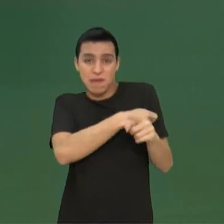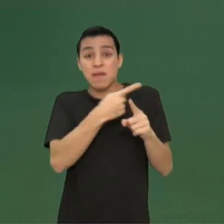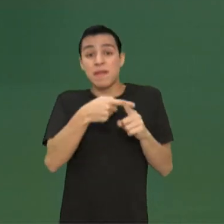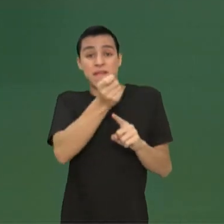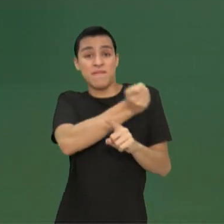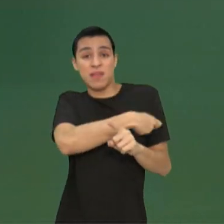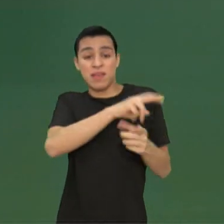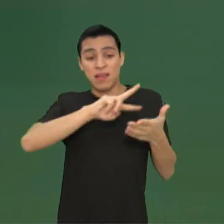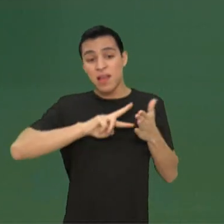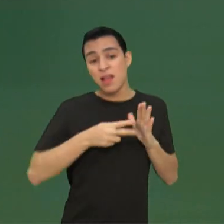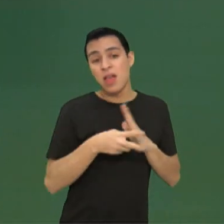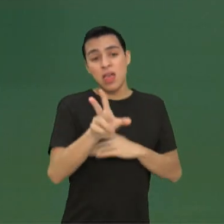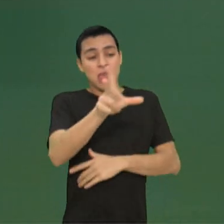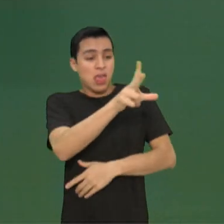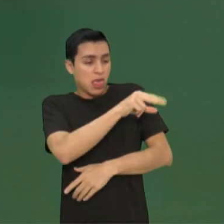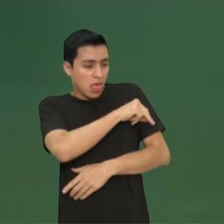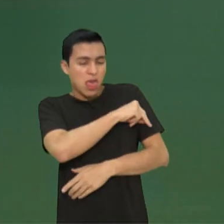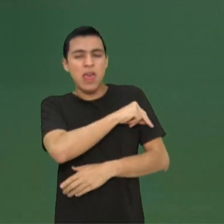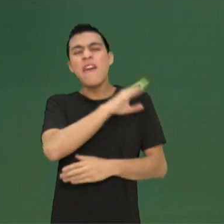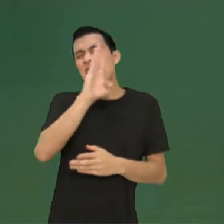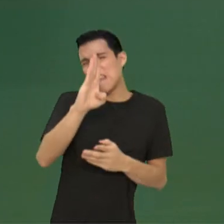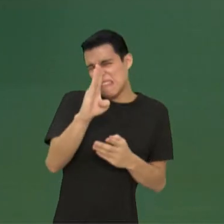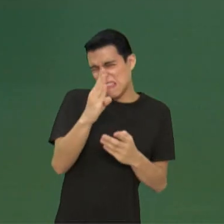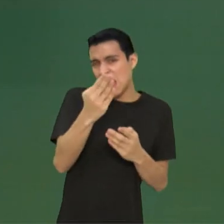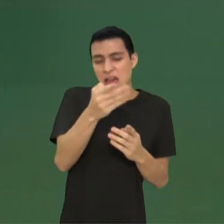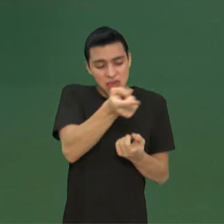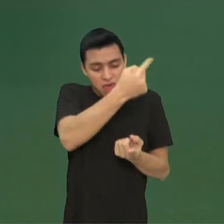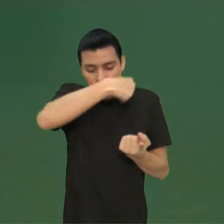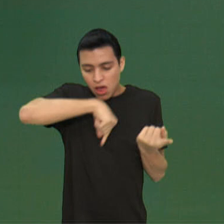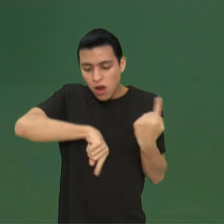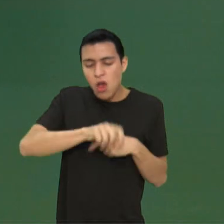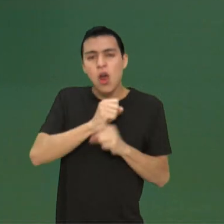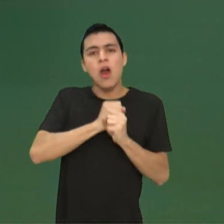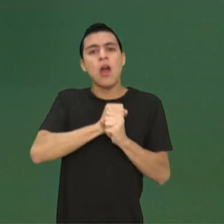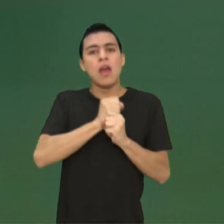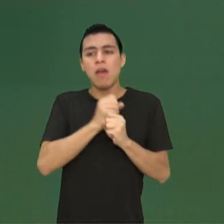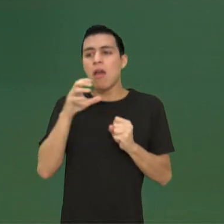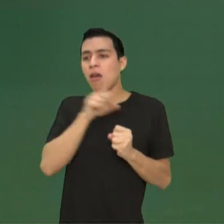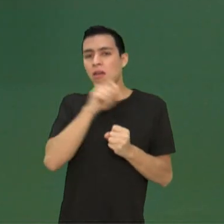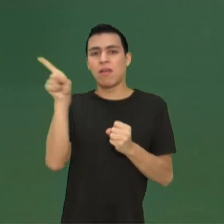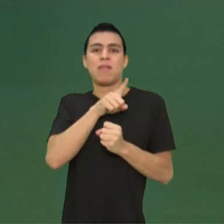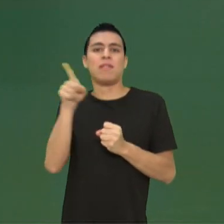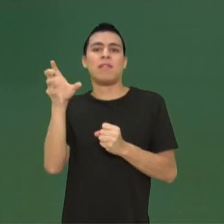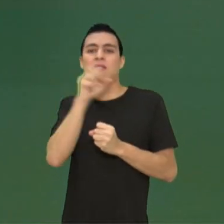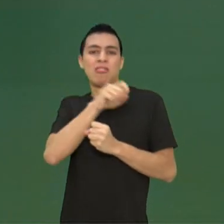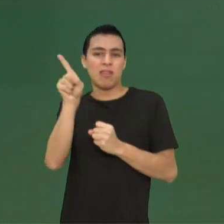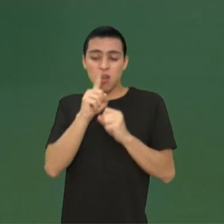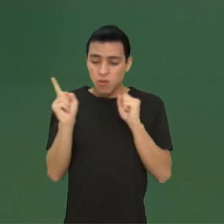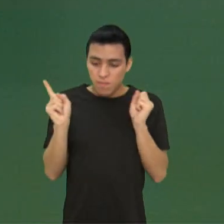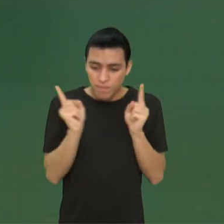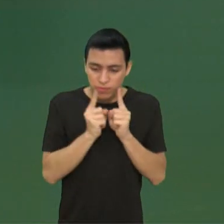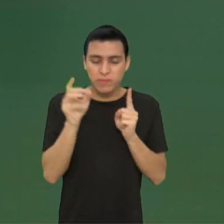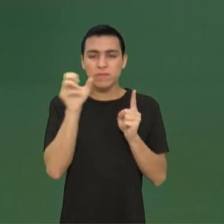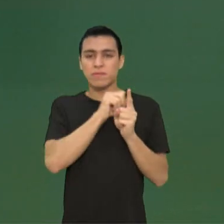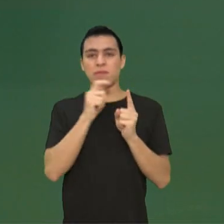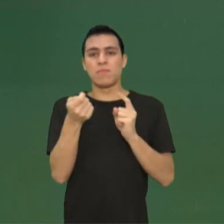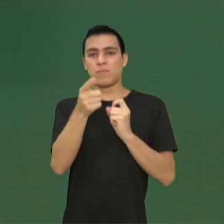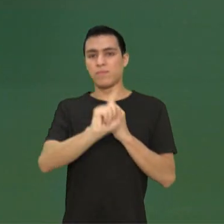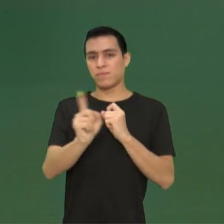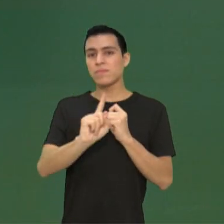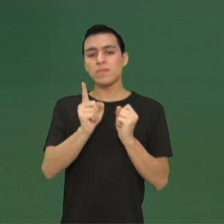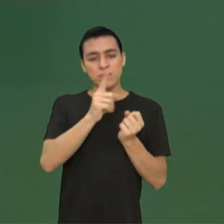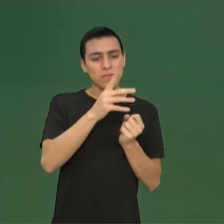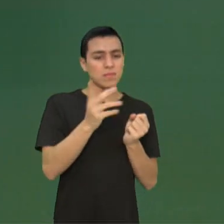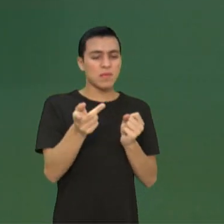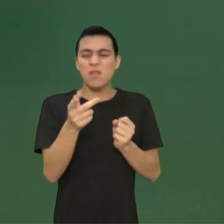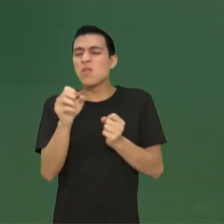Vacina porque vai ser uma imunidade artificial de longa duração e não de rápida e curta duração. Tá?